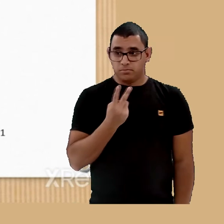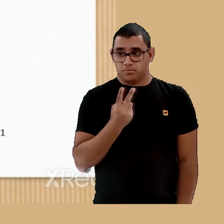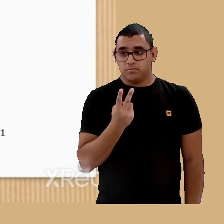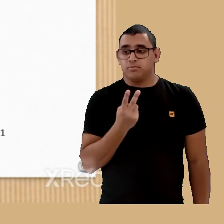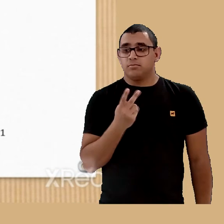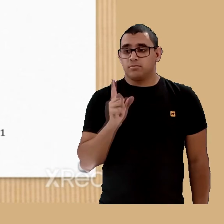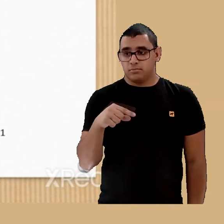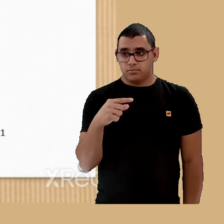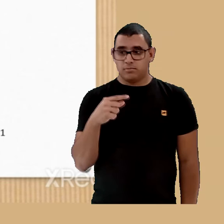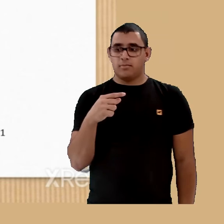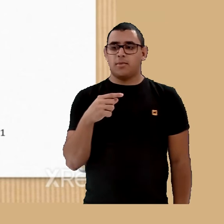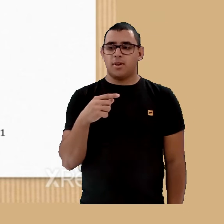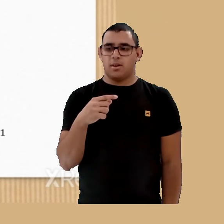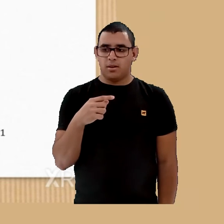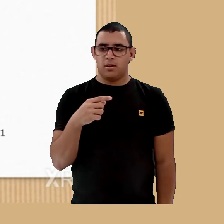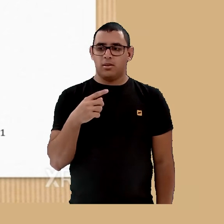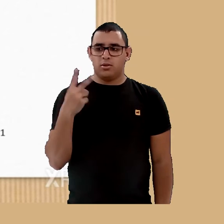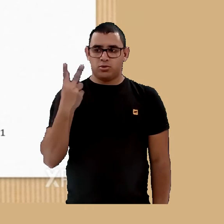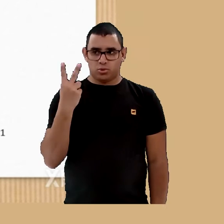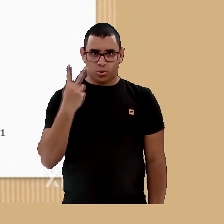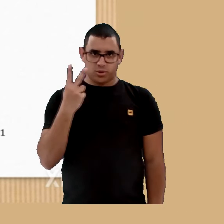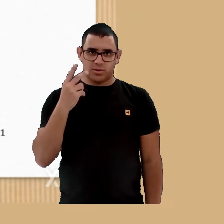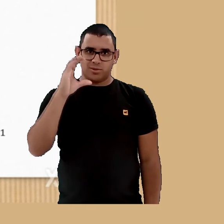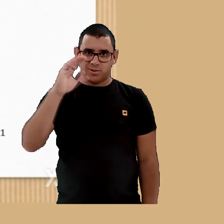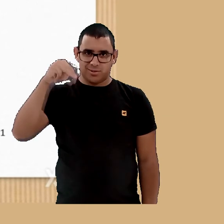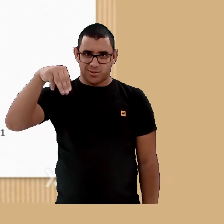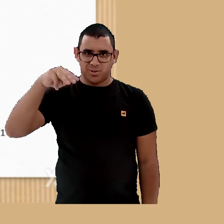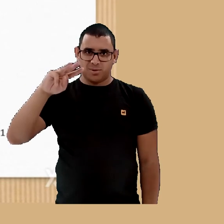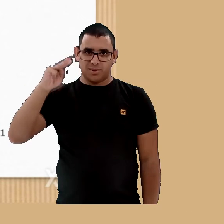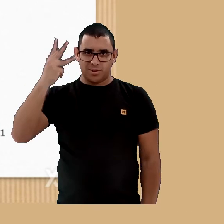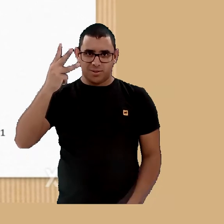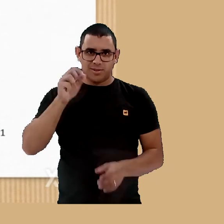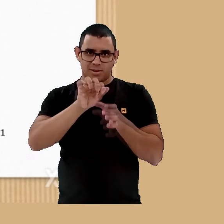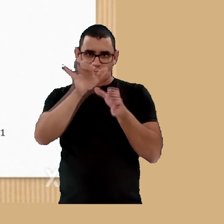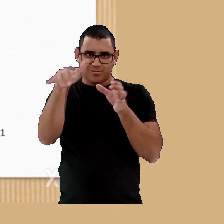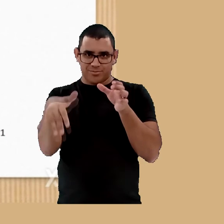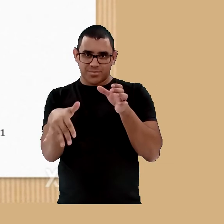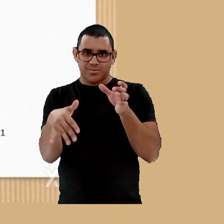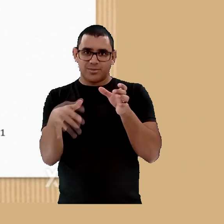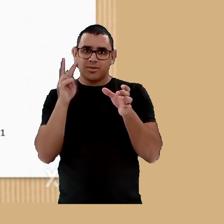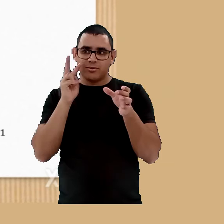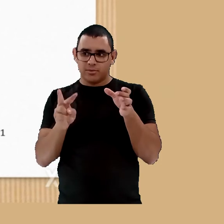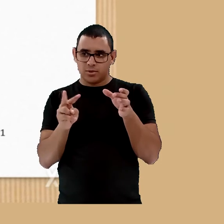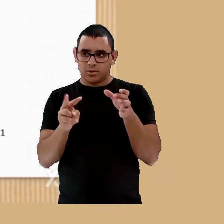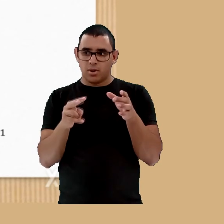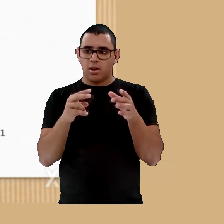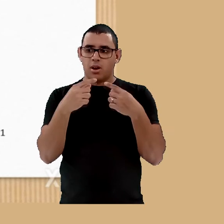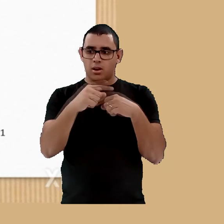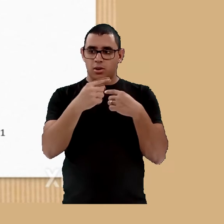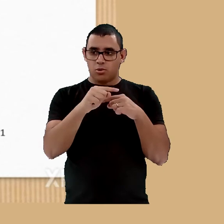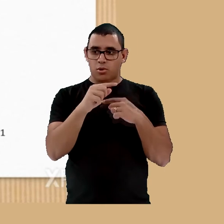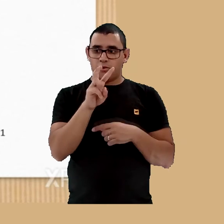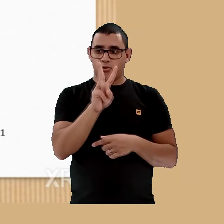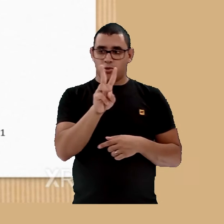volumétrica aparente, que foi dado na questão, todos os dados estão na questão, vai ser igual a volume inicial